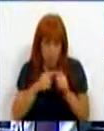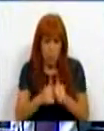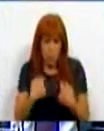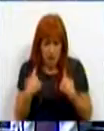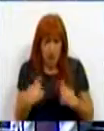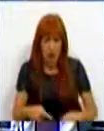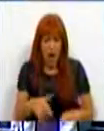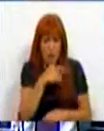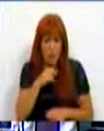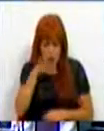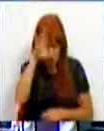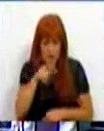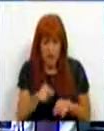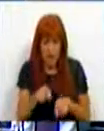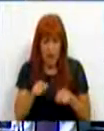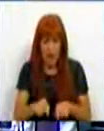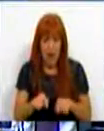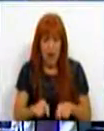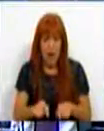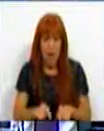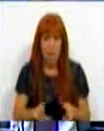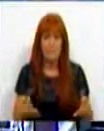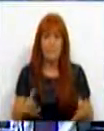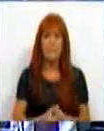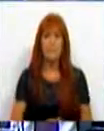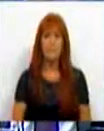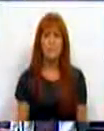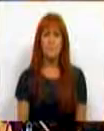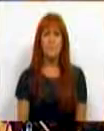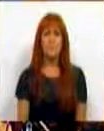E o compromisso do governo, nesta parte...